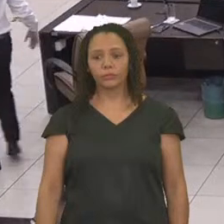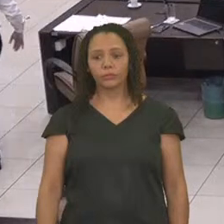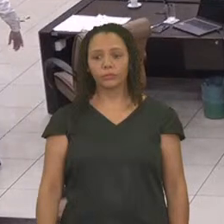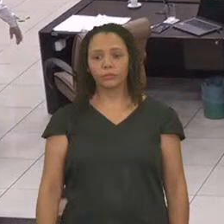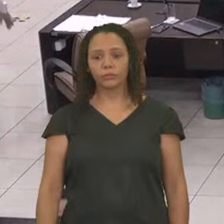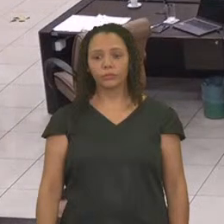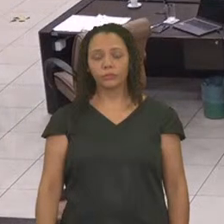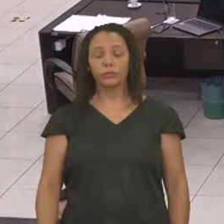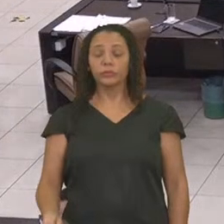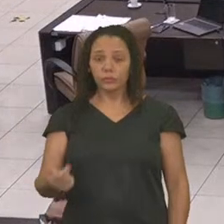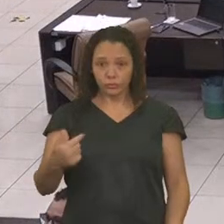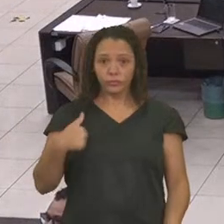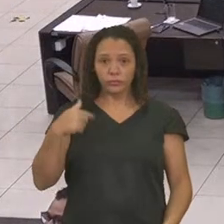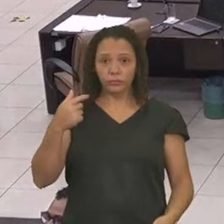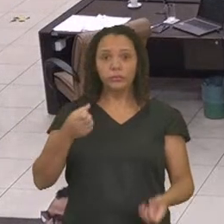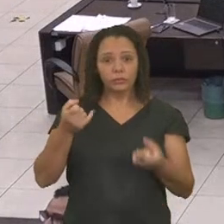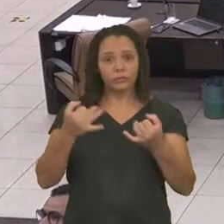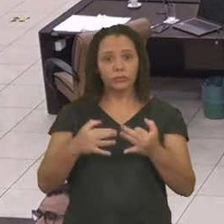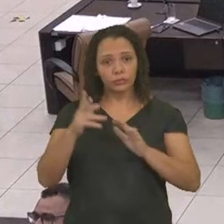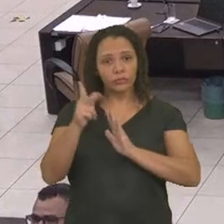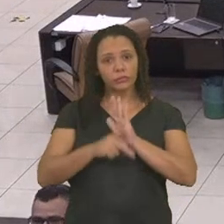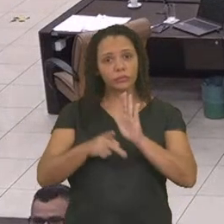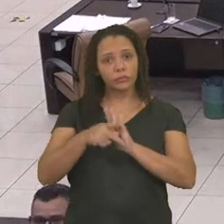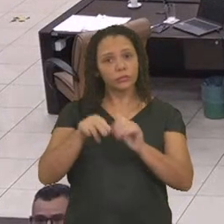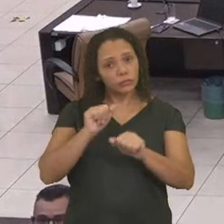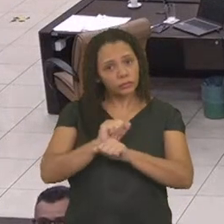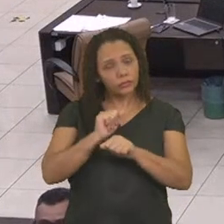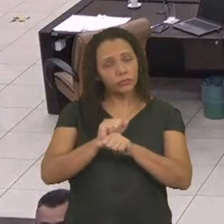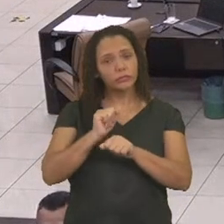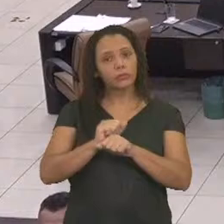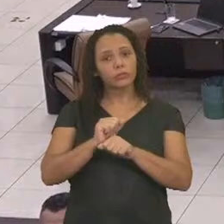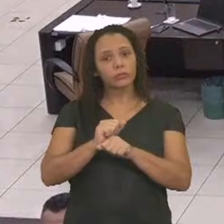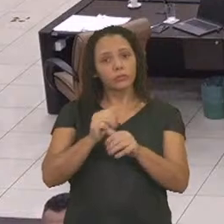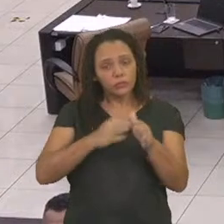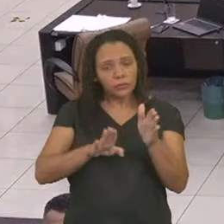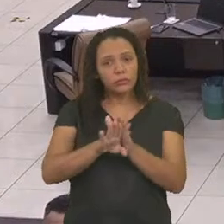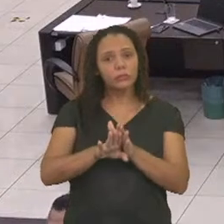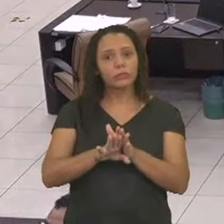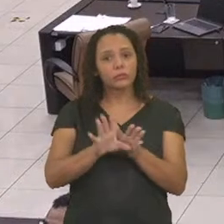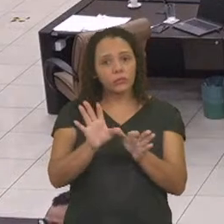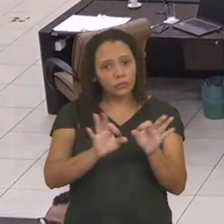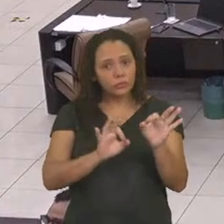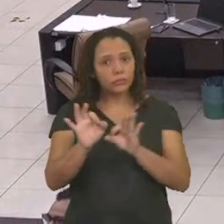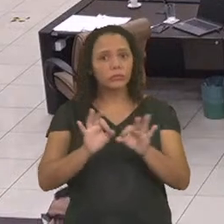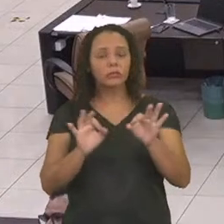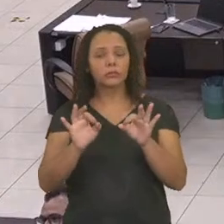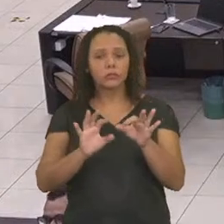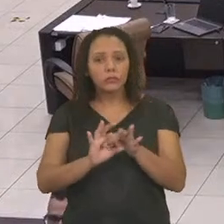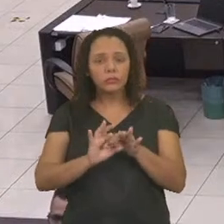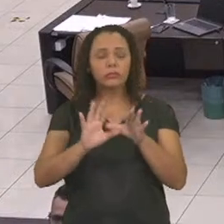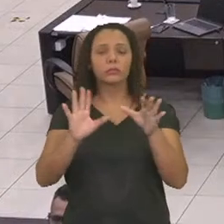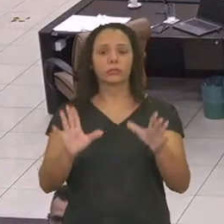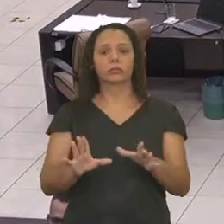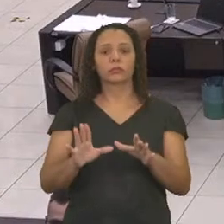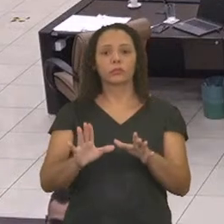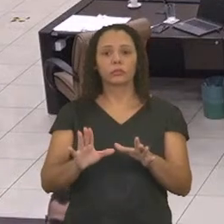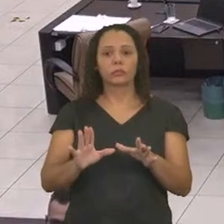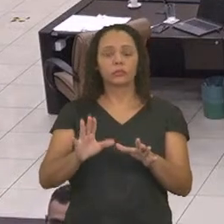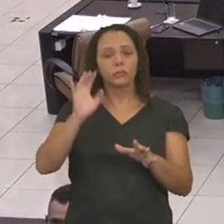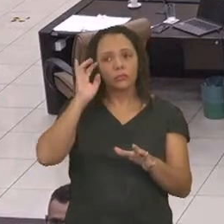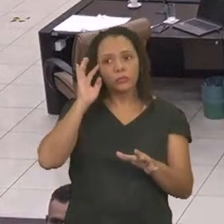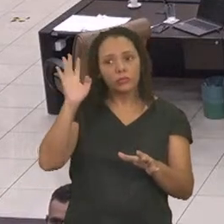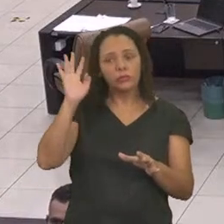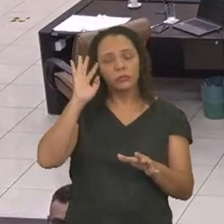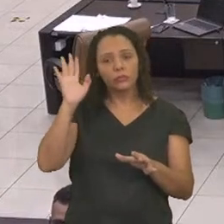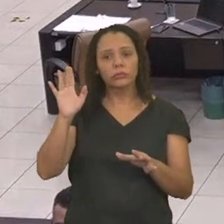Mas eu vou falar desse projeto, presidente. Eu estou chegando lá. Eu estou construindo. Eu acho que faz parte da liberdade do parlamentar de conseguir construir os raciocínios da